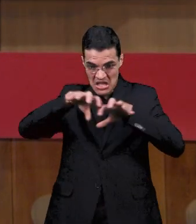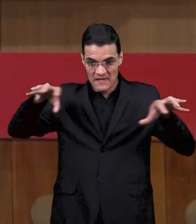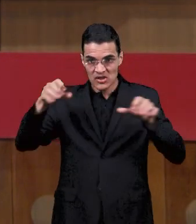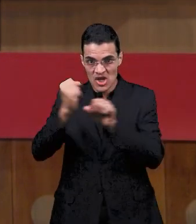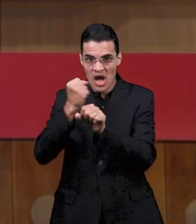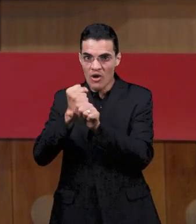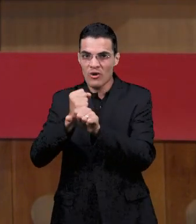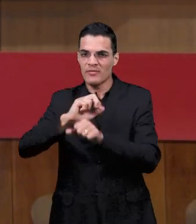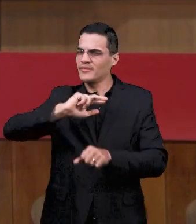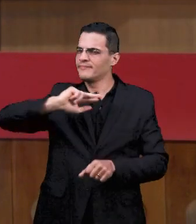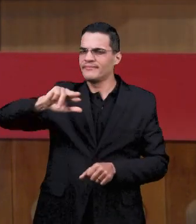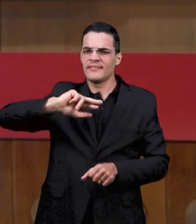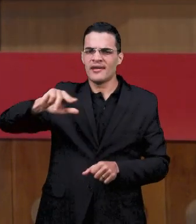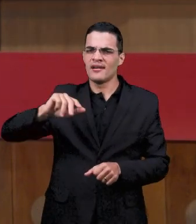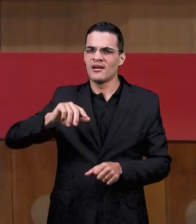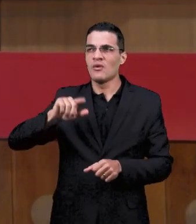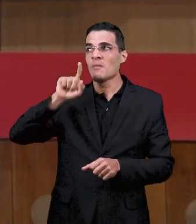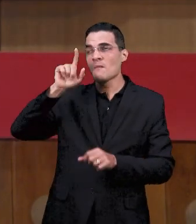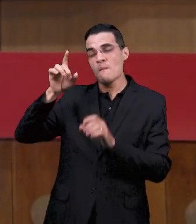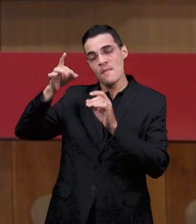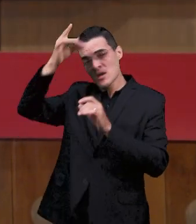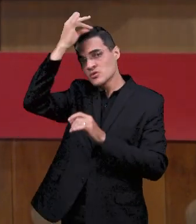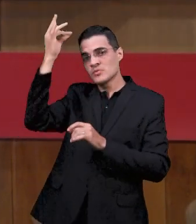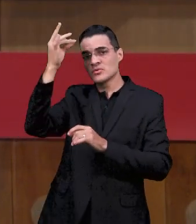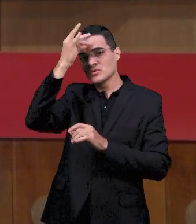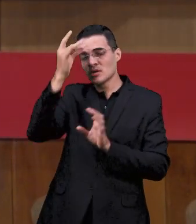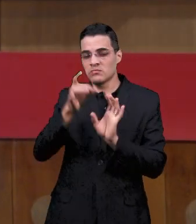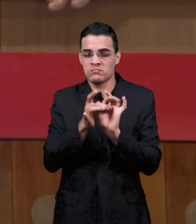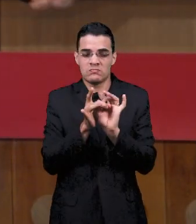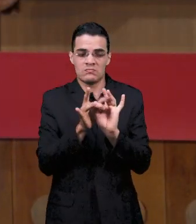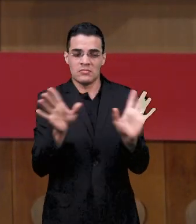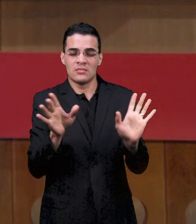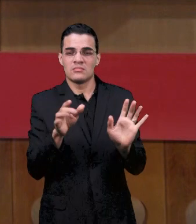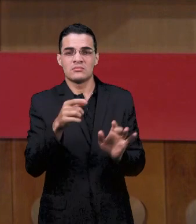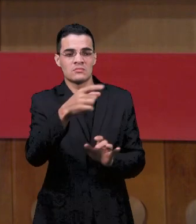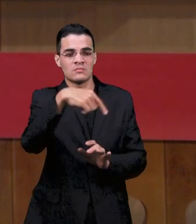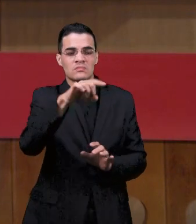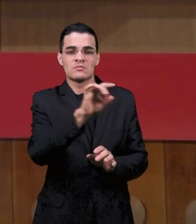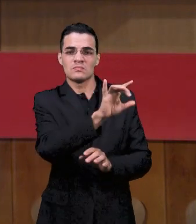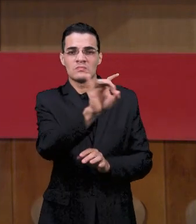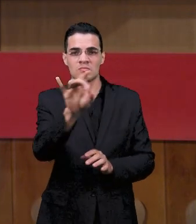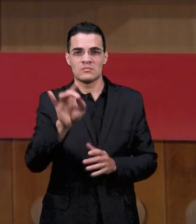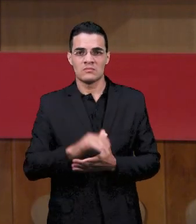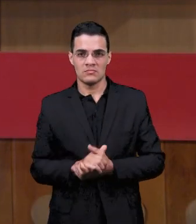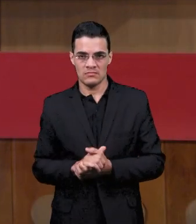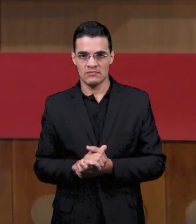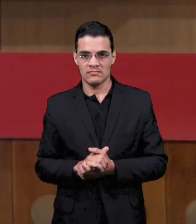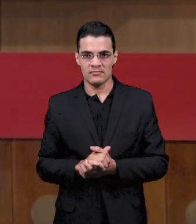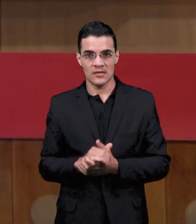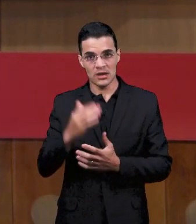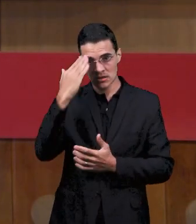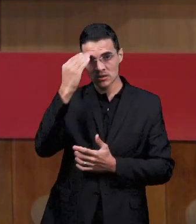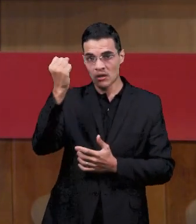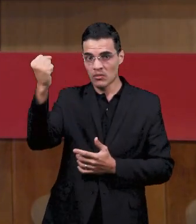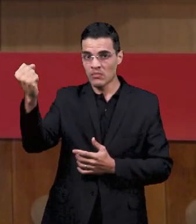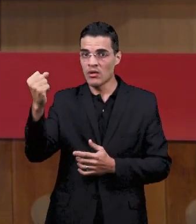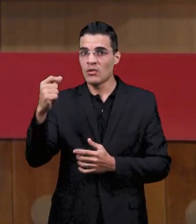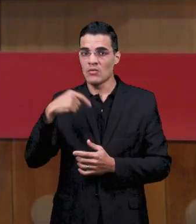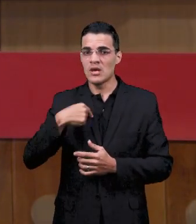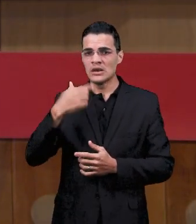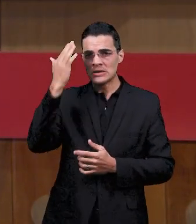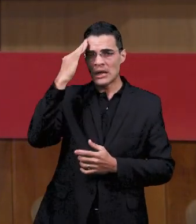Quem estava ali na sala do trono, quem estava ali junto a Salomão, por certo alguns